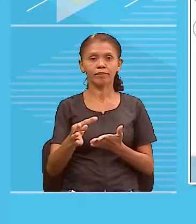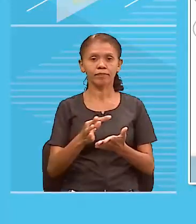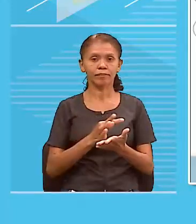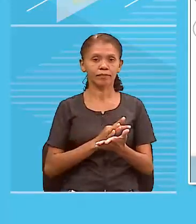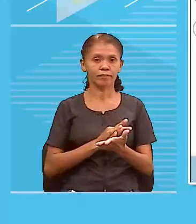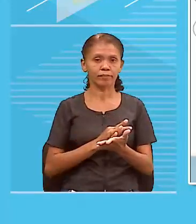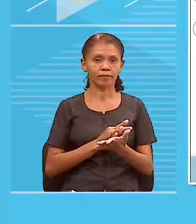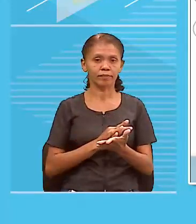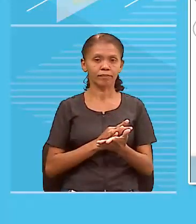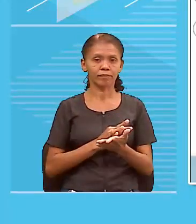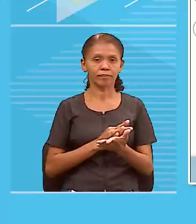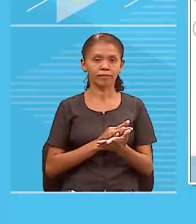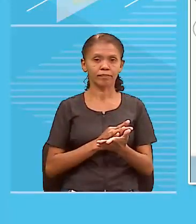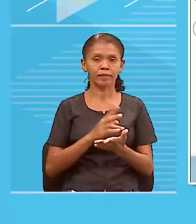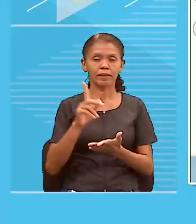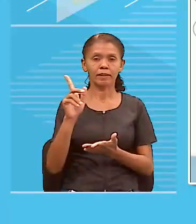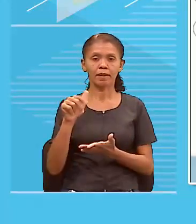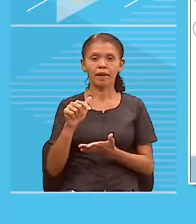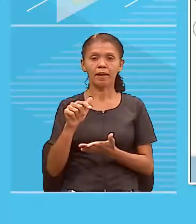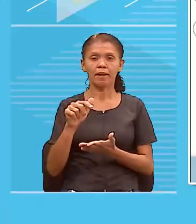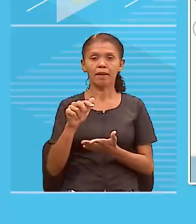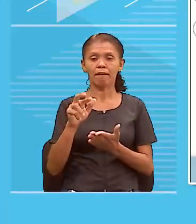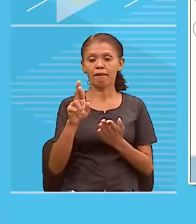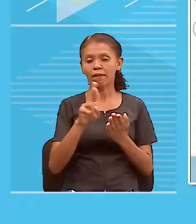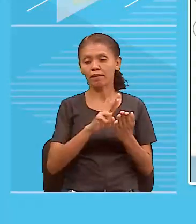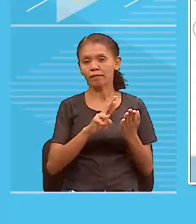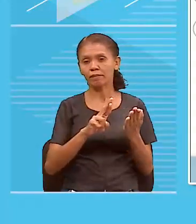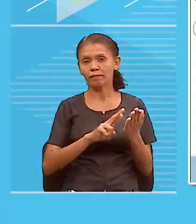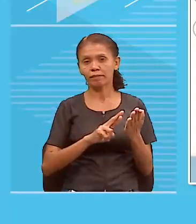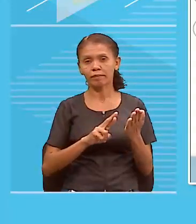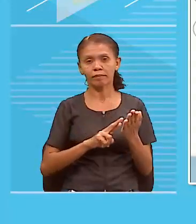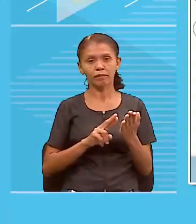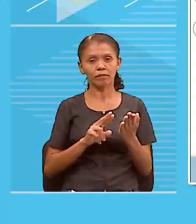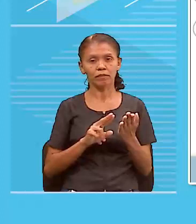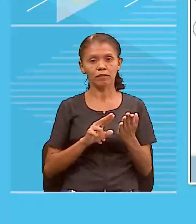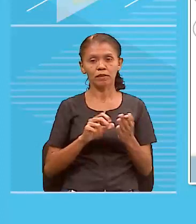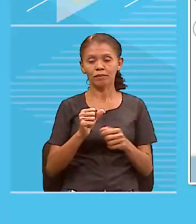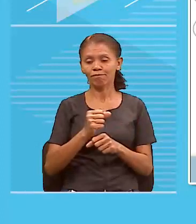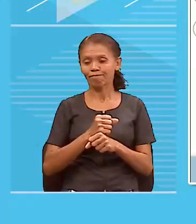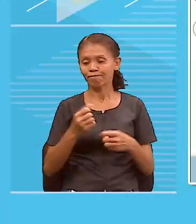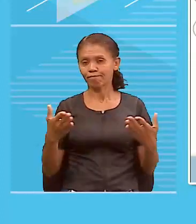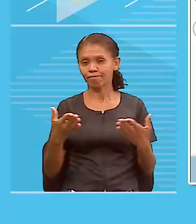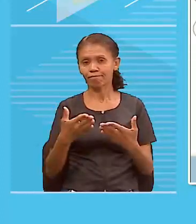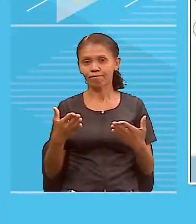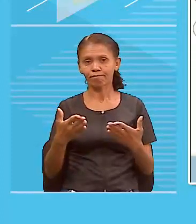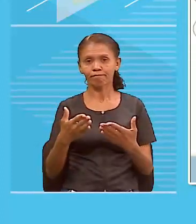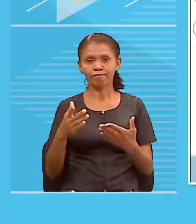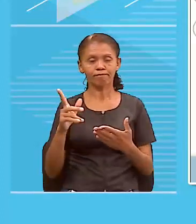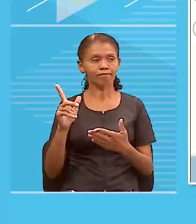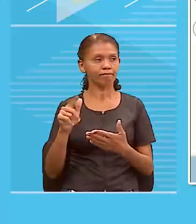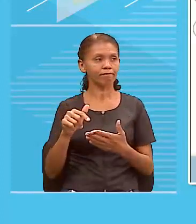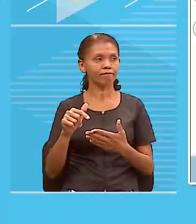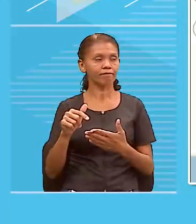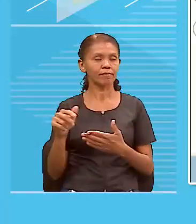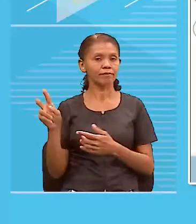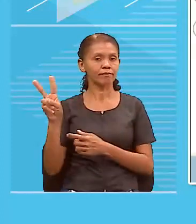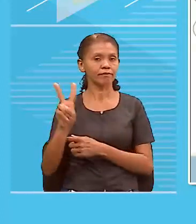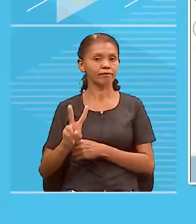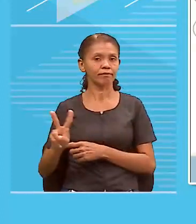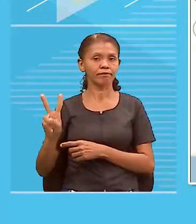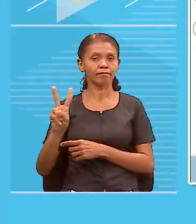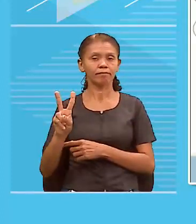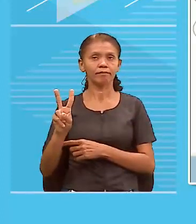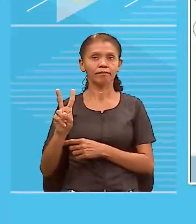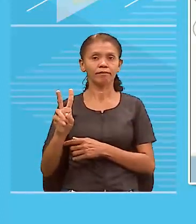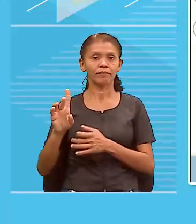receitas só esse ano em vestibulares de grande expressão a nível Nacional a gente traz aqui